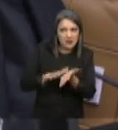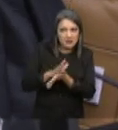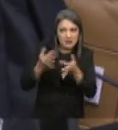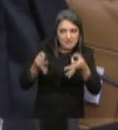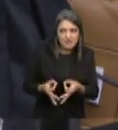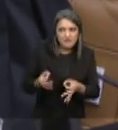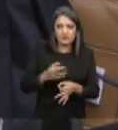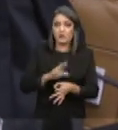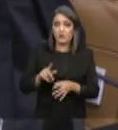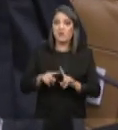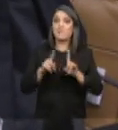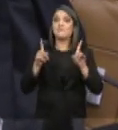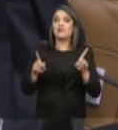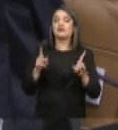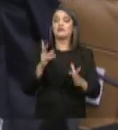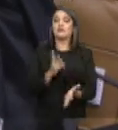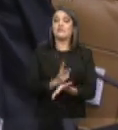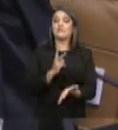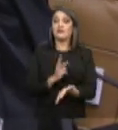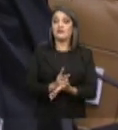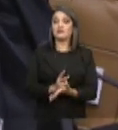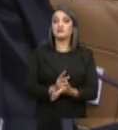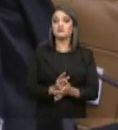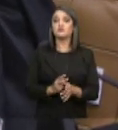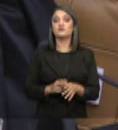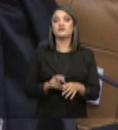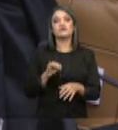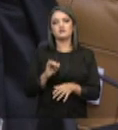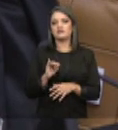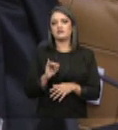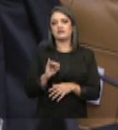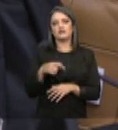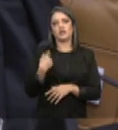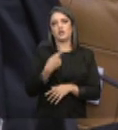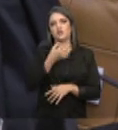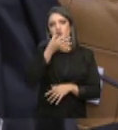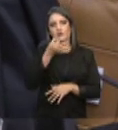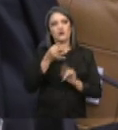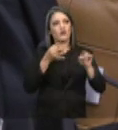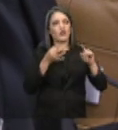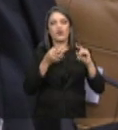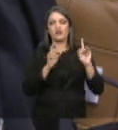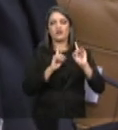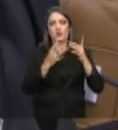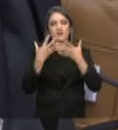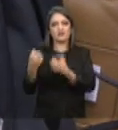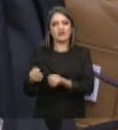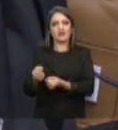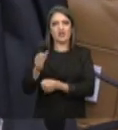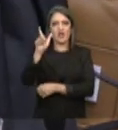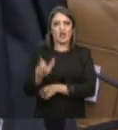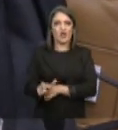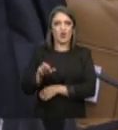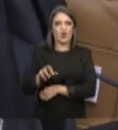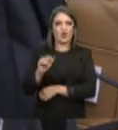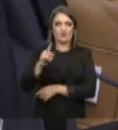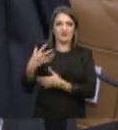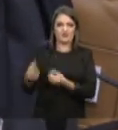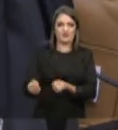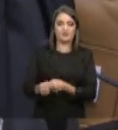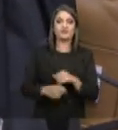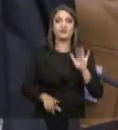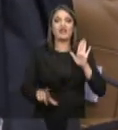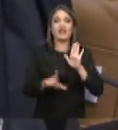quando com a sua não se conforme a nossa opinião com a lei Saraiva